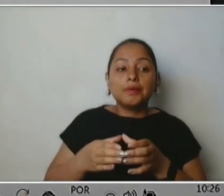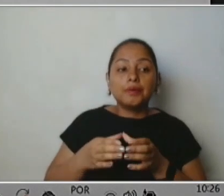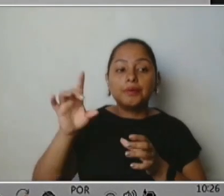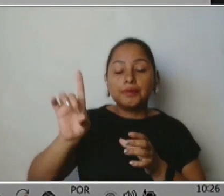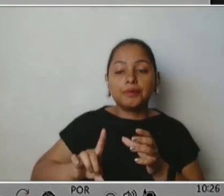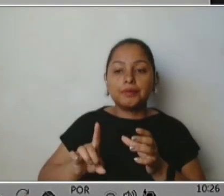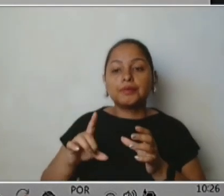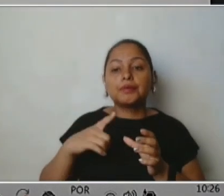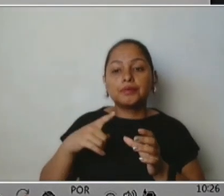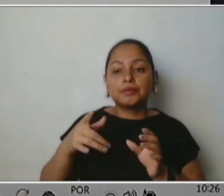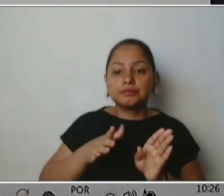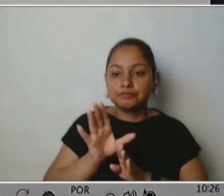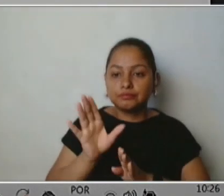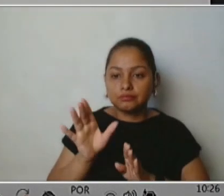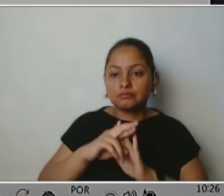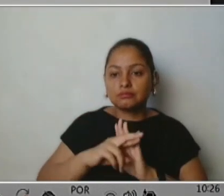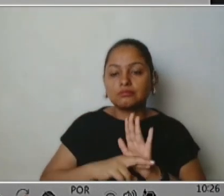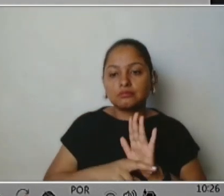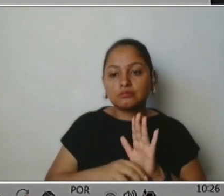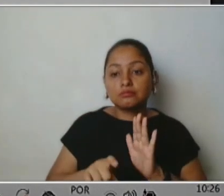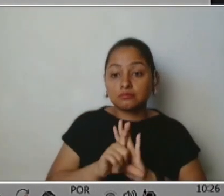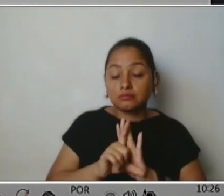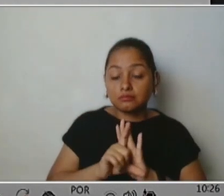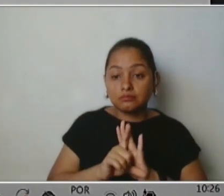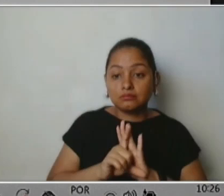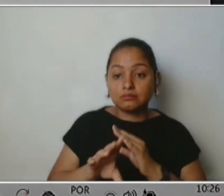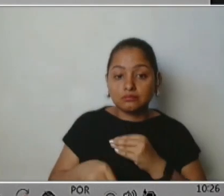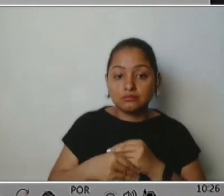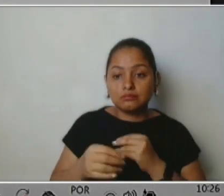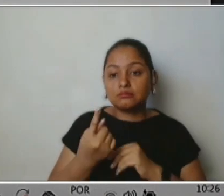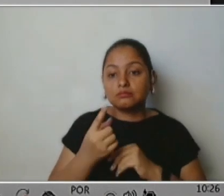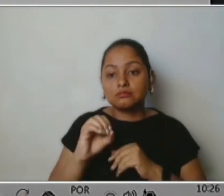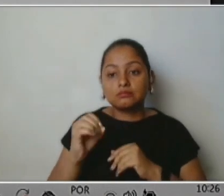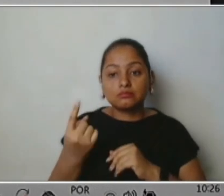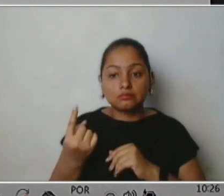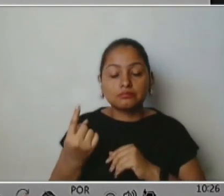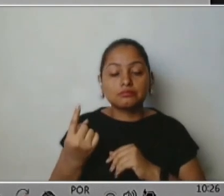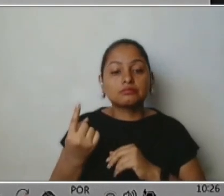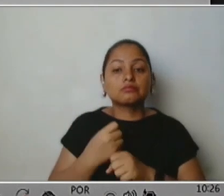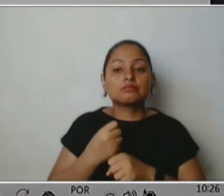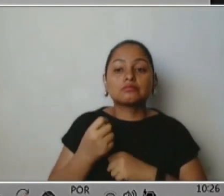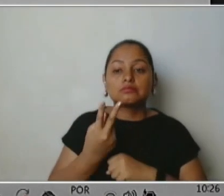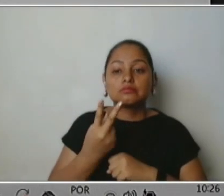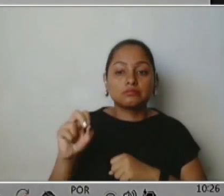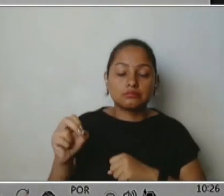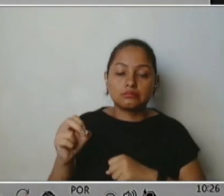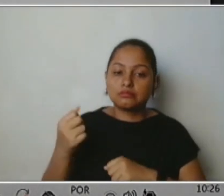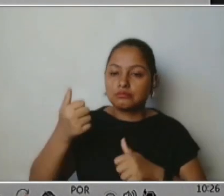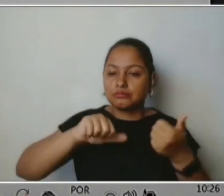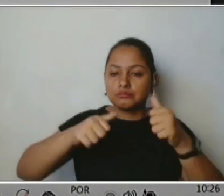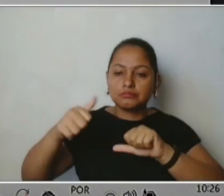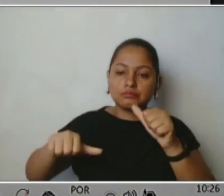normas estabelecidas na Lei Complementar nº 101 de 2000, devem proceder à avaliação da situação financeira,